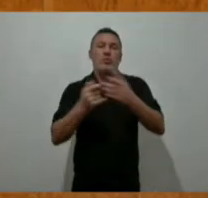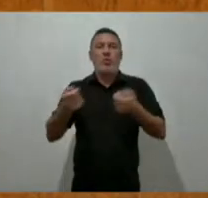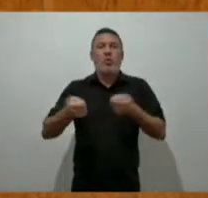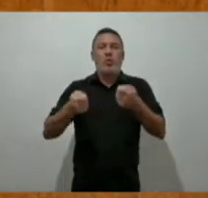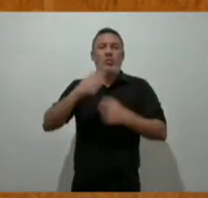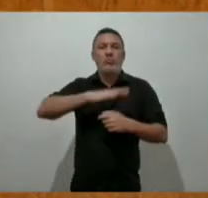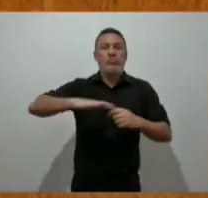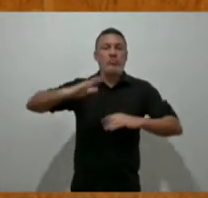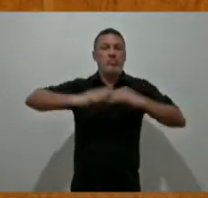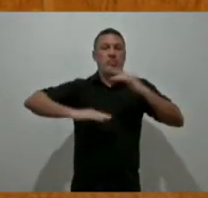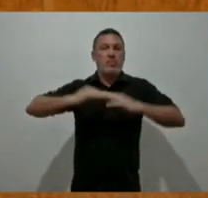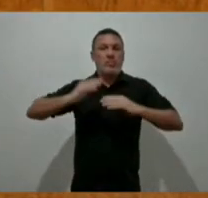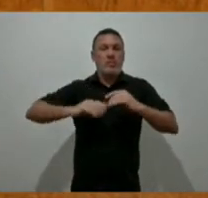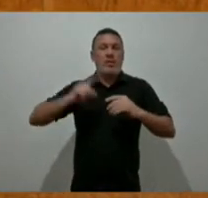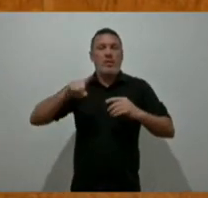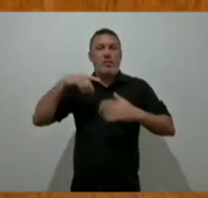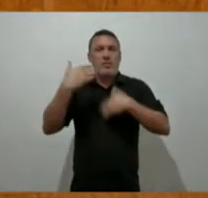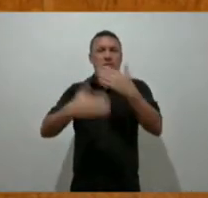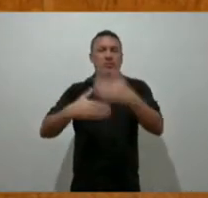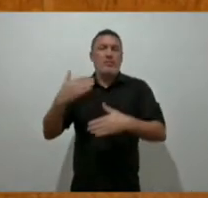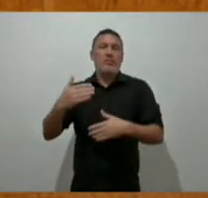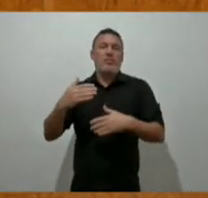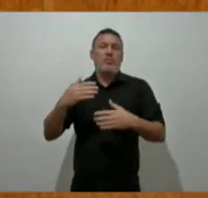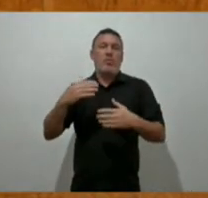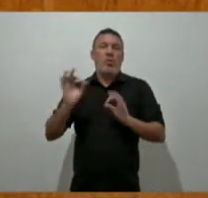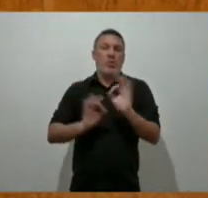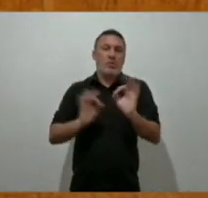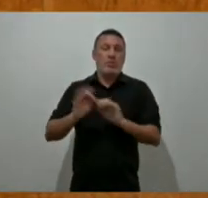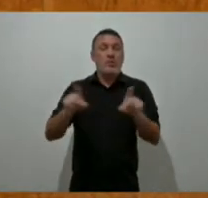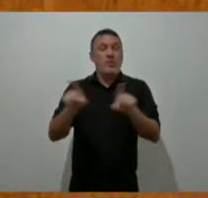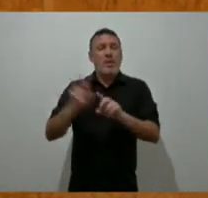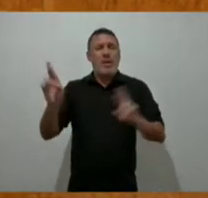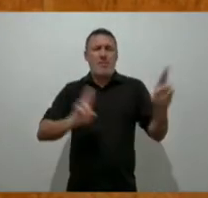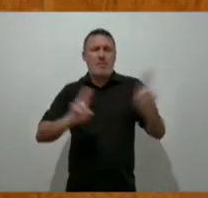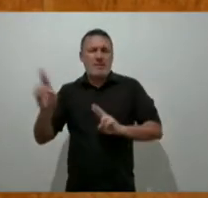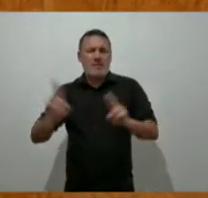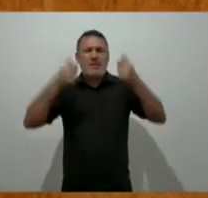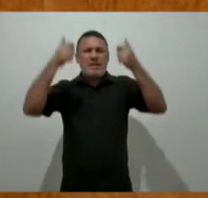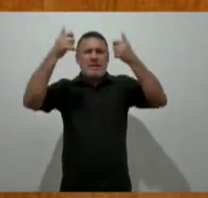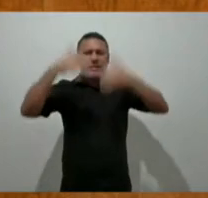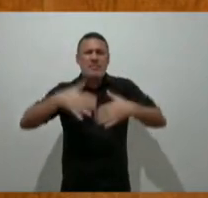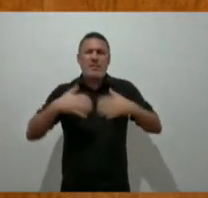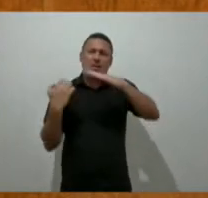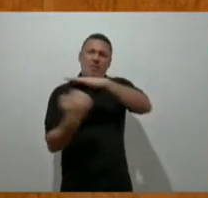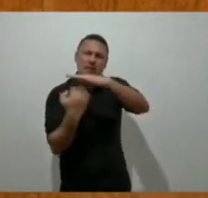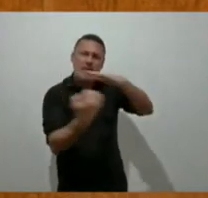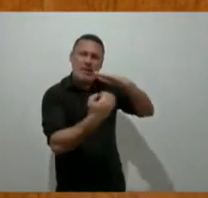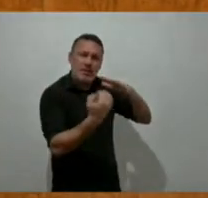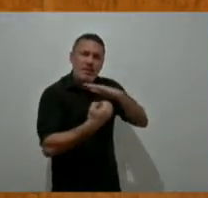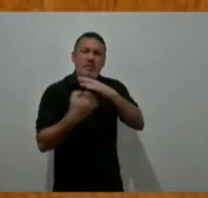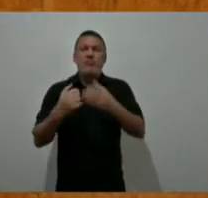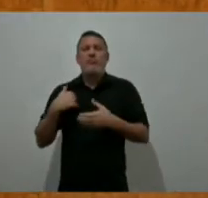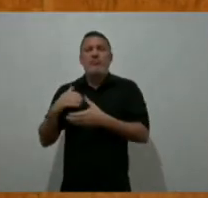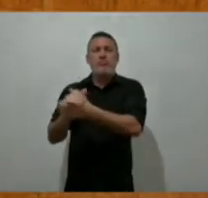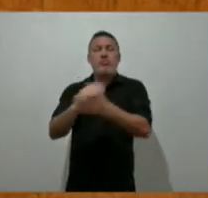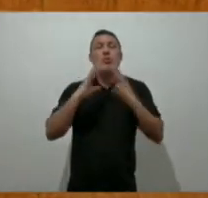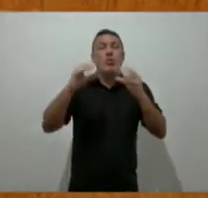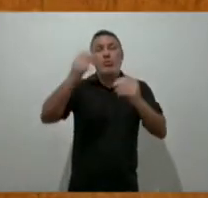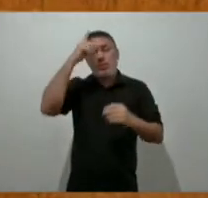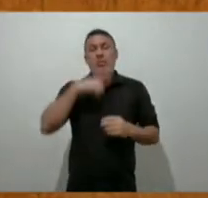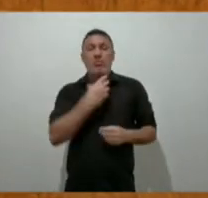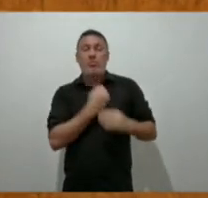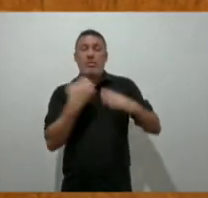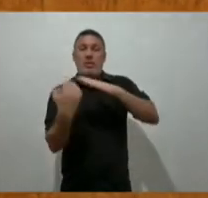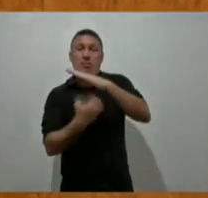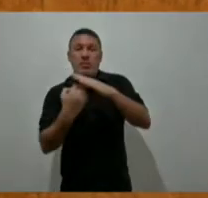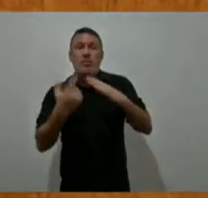Desenvolvimento Organizacional. E em nome de todas essas empresas, saudar e cumprimentar a todos os empresários e executivos aqui